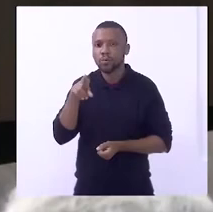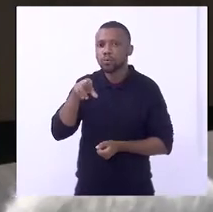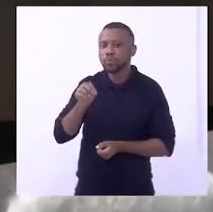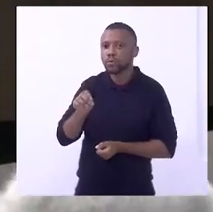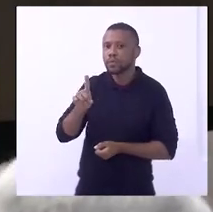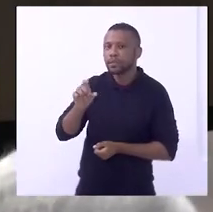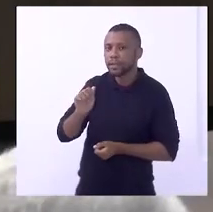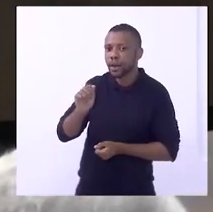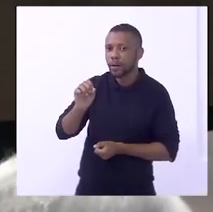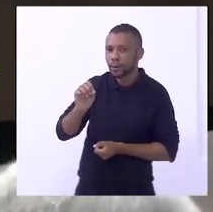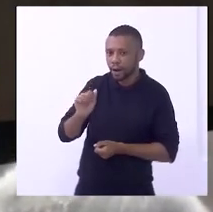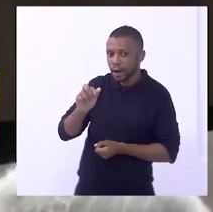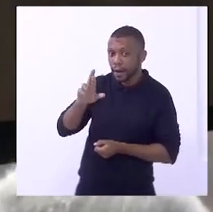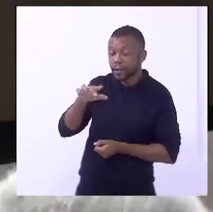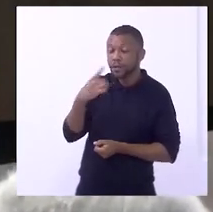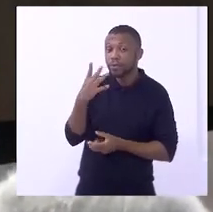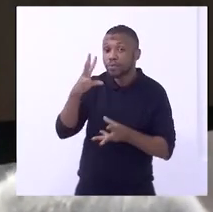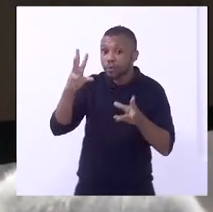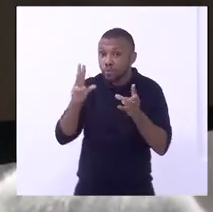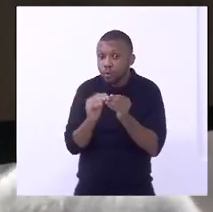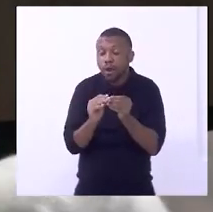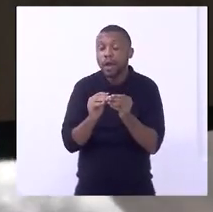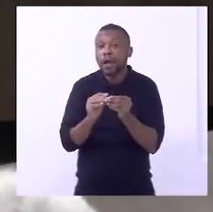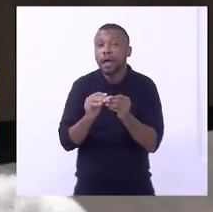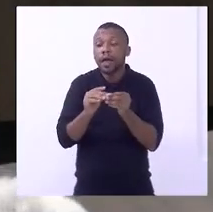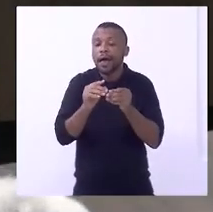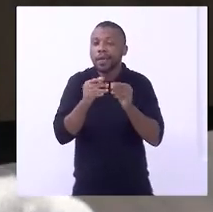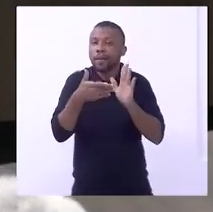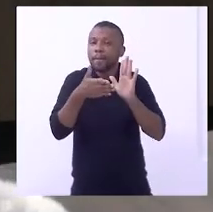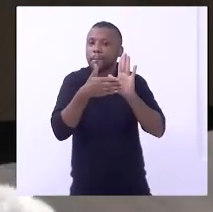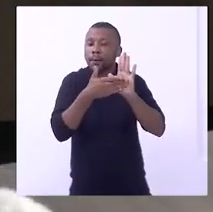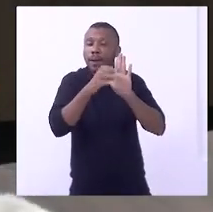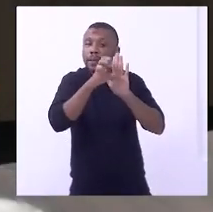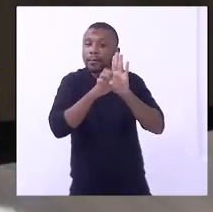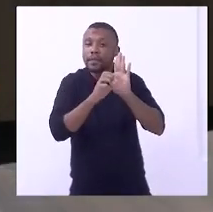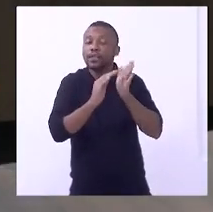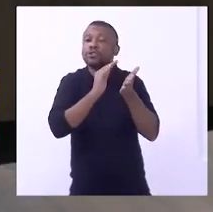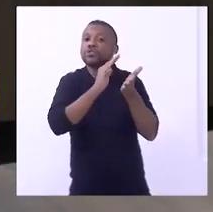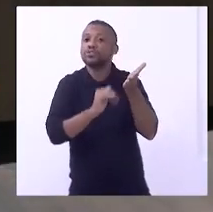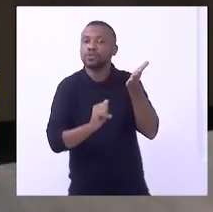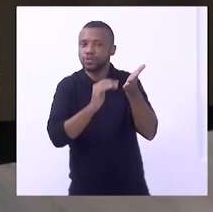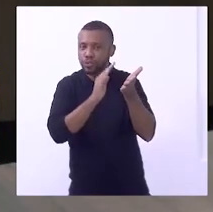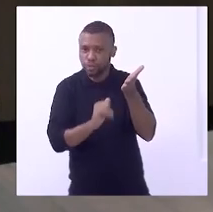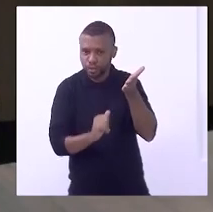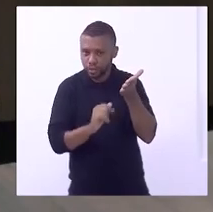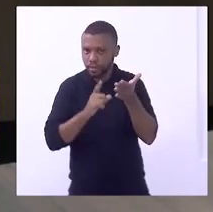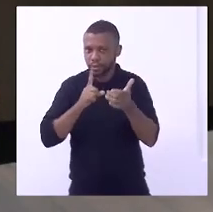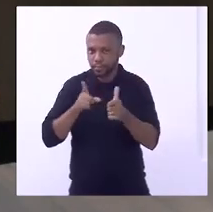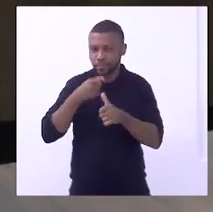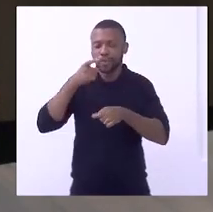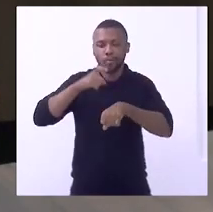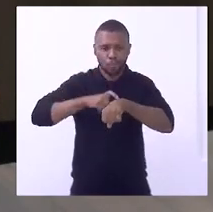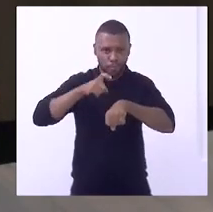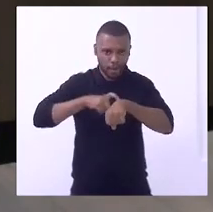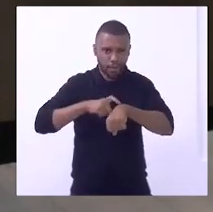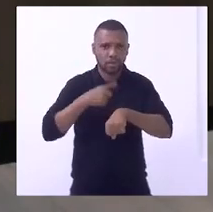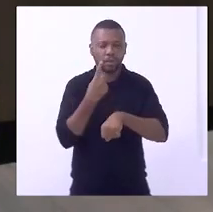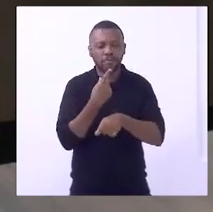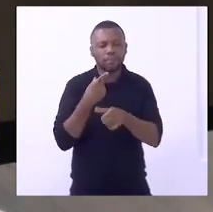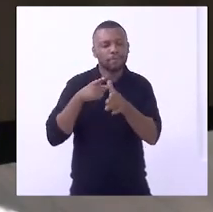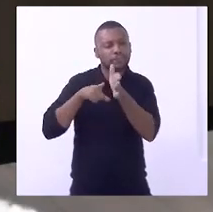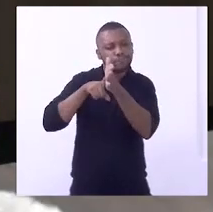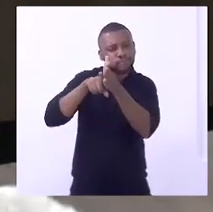que o ideal é retirarmos a nossa emenda nesse primeiro momento. Vamos